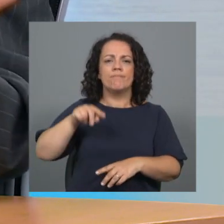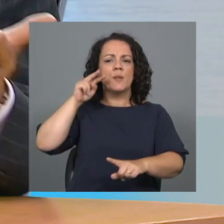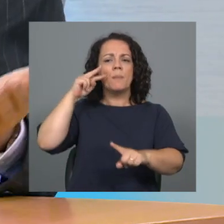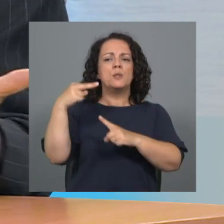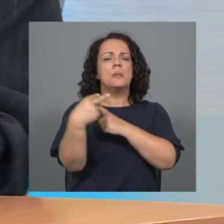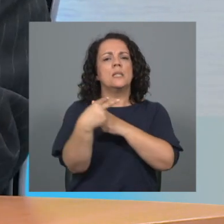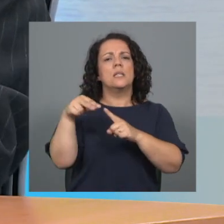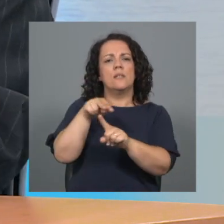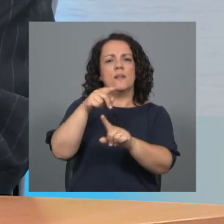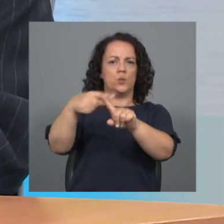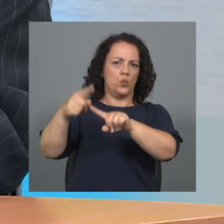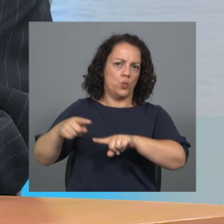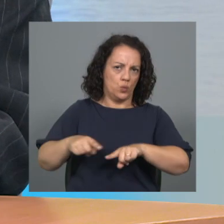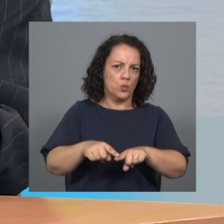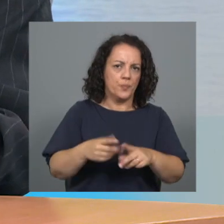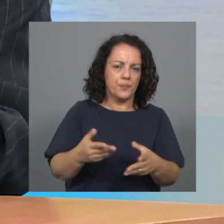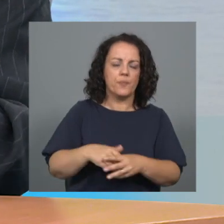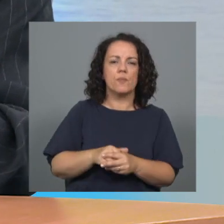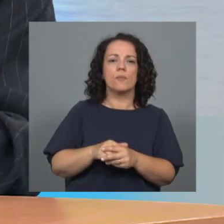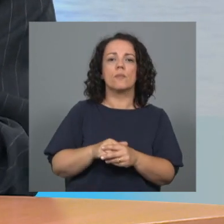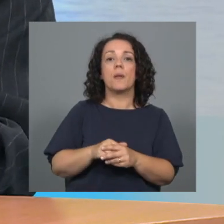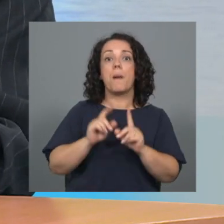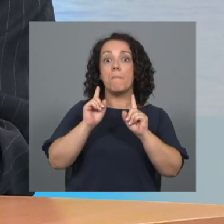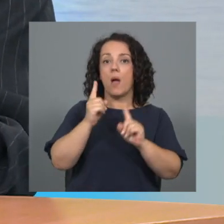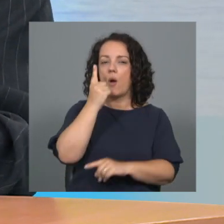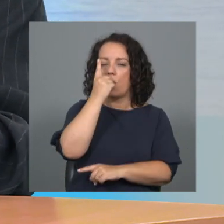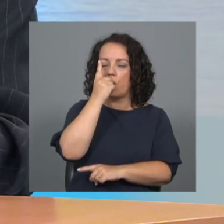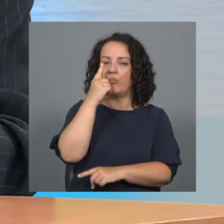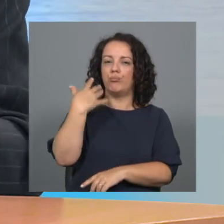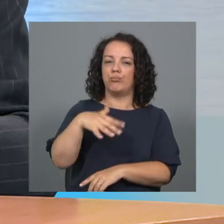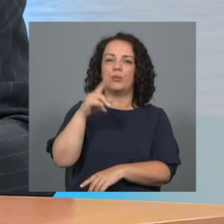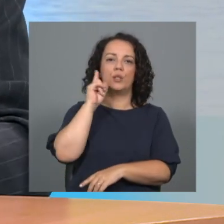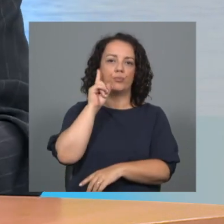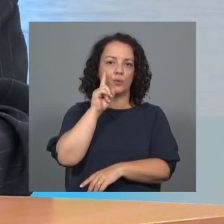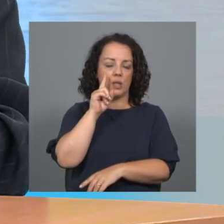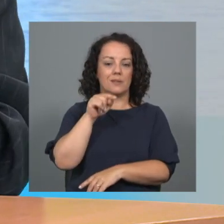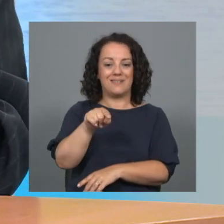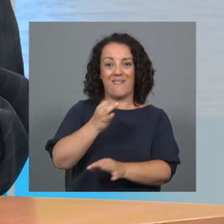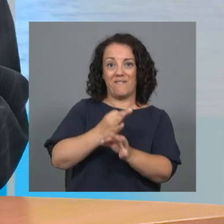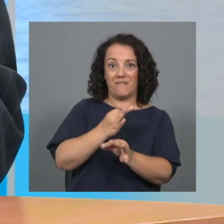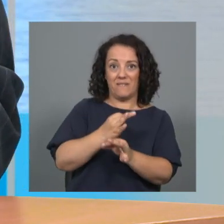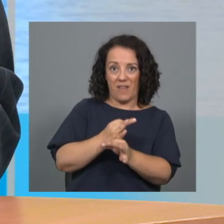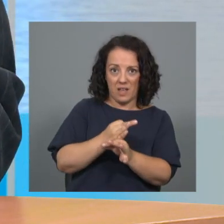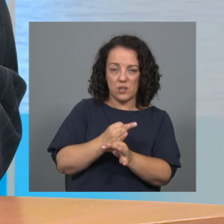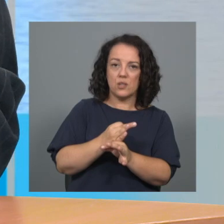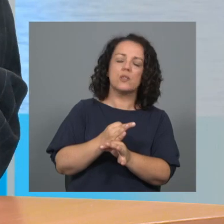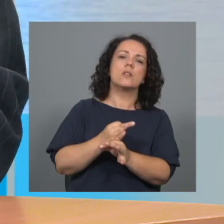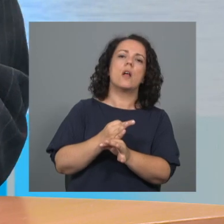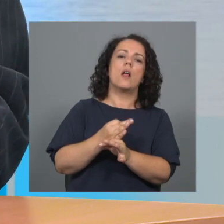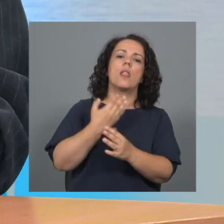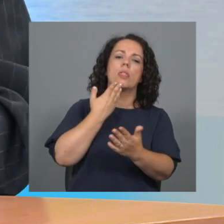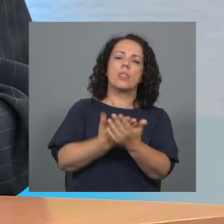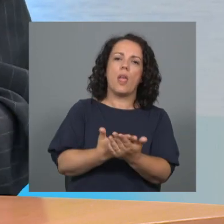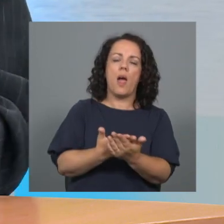perspectivas por onde as ler. E há uma coisa que é muito importante: estas festas trazem consigo um